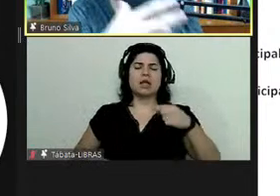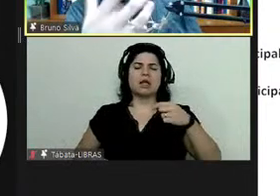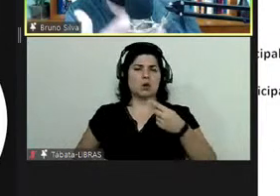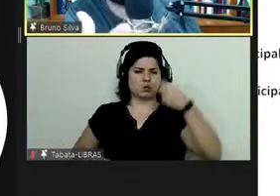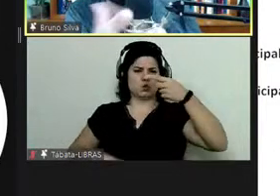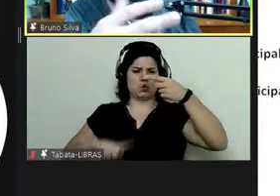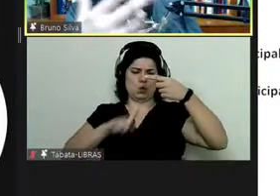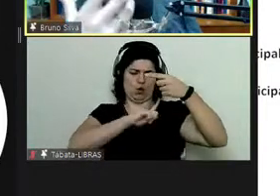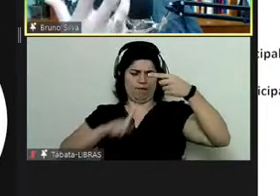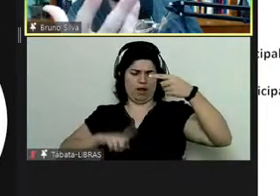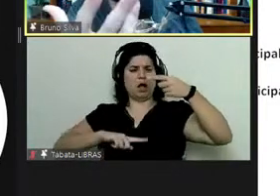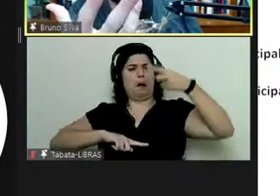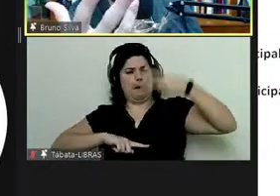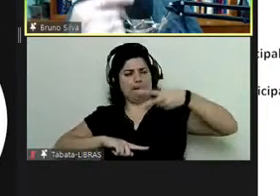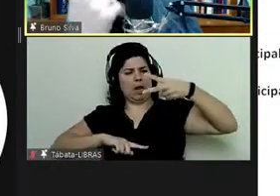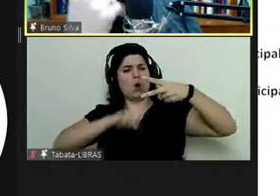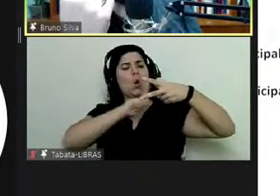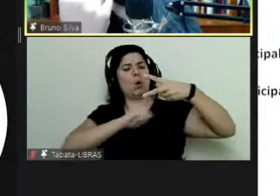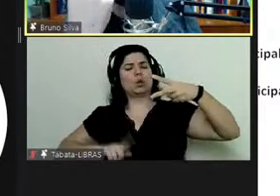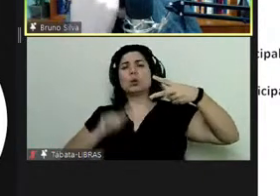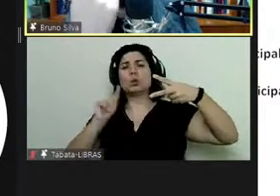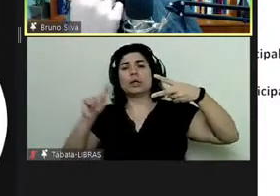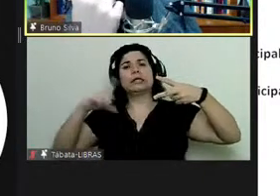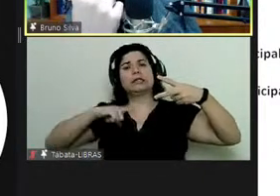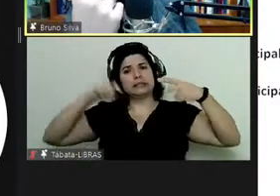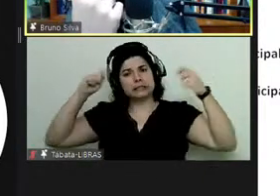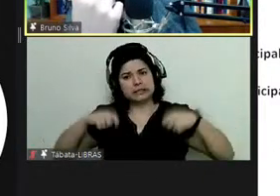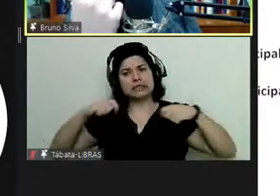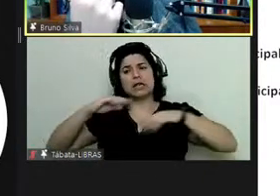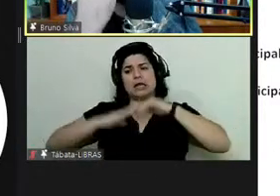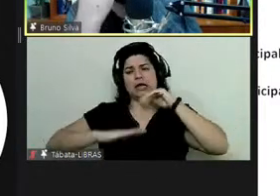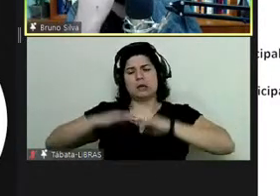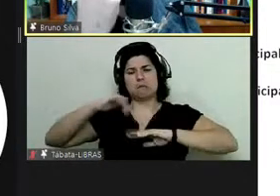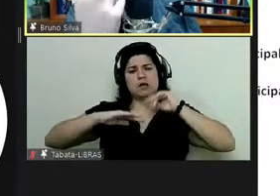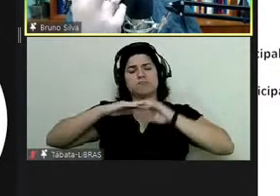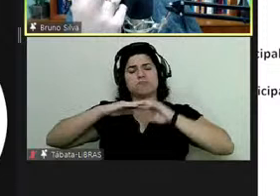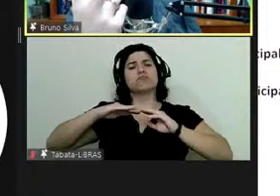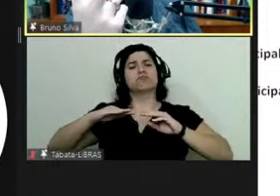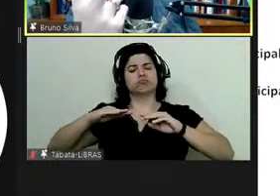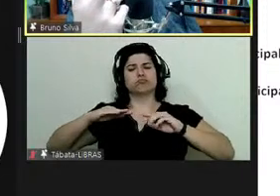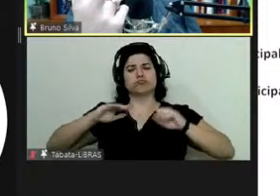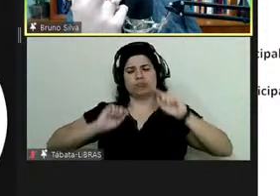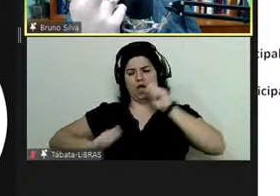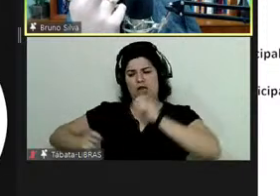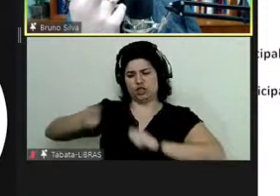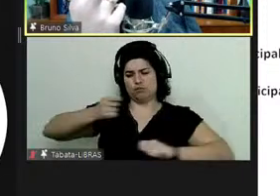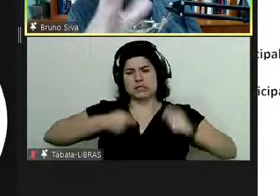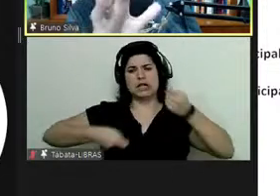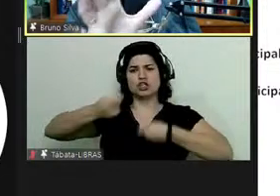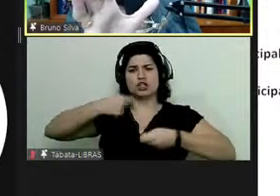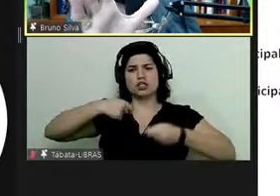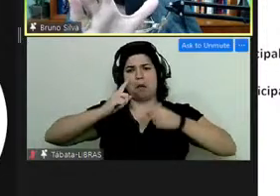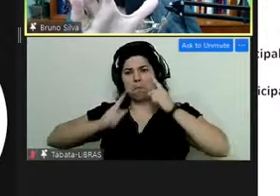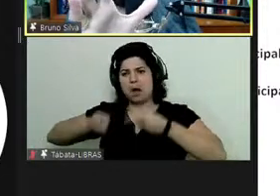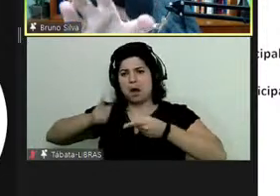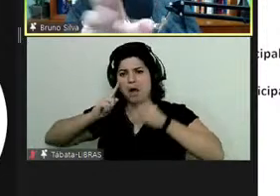subnacionais são dotados ou seja eles possuem autonomia política e autonomia administrativa